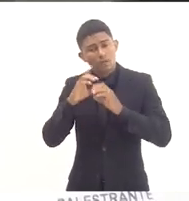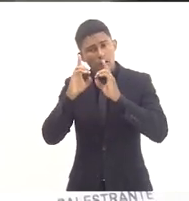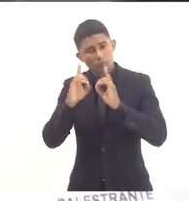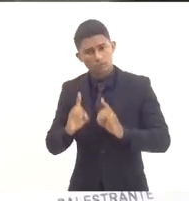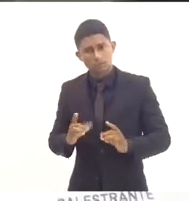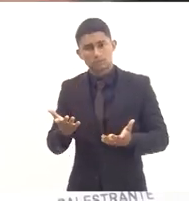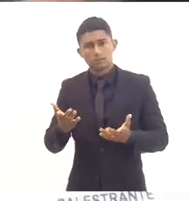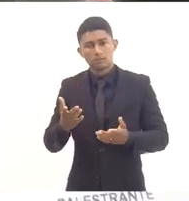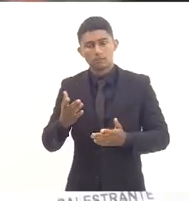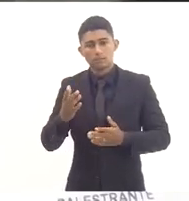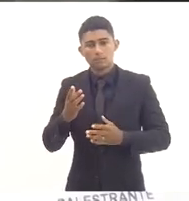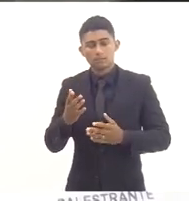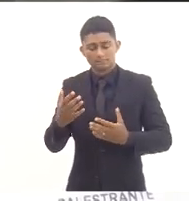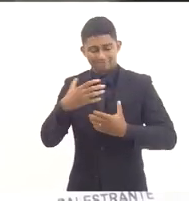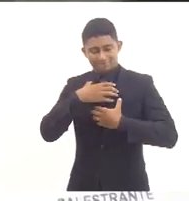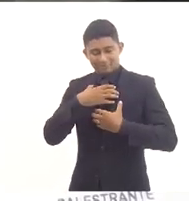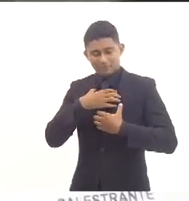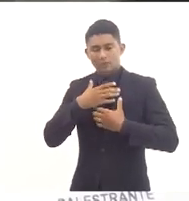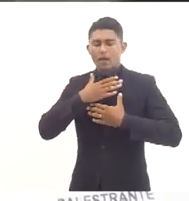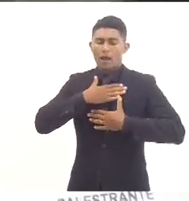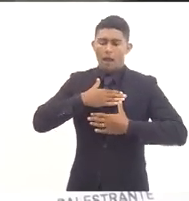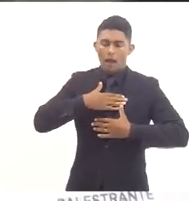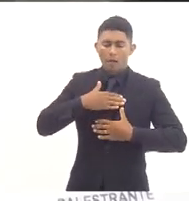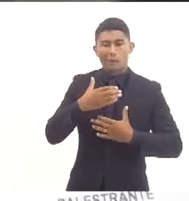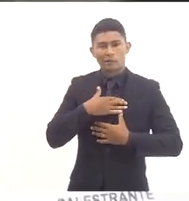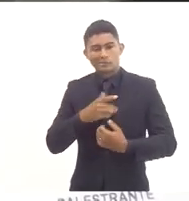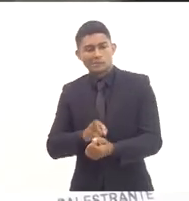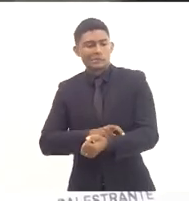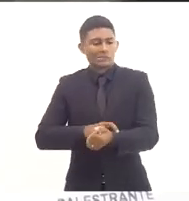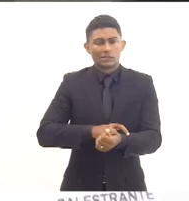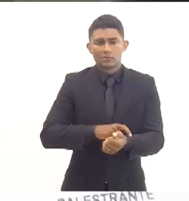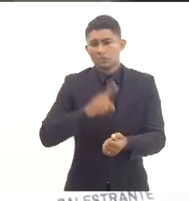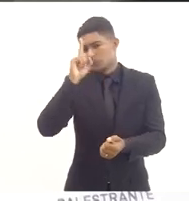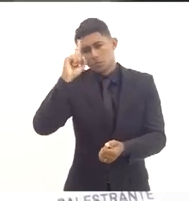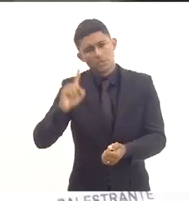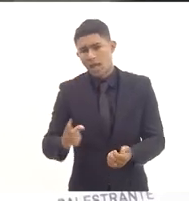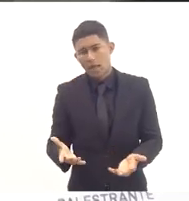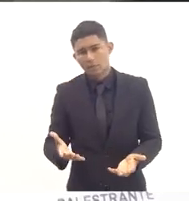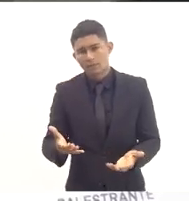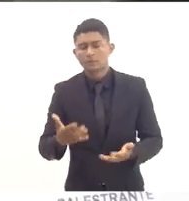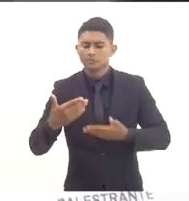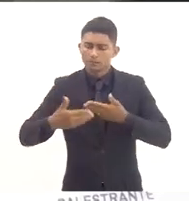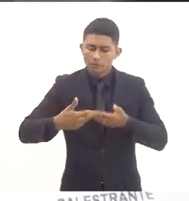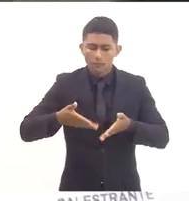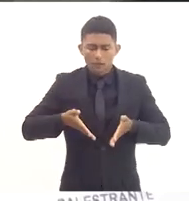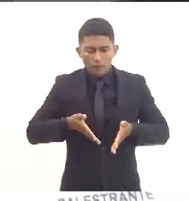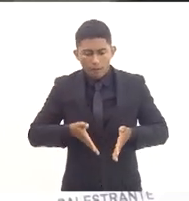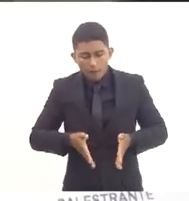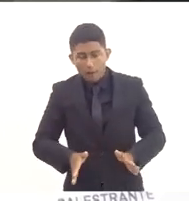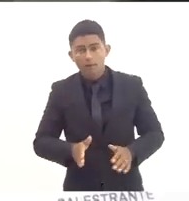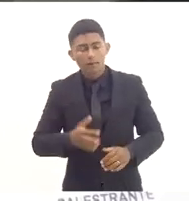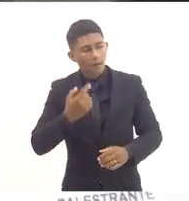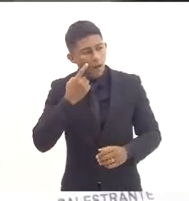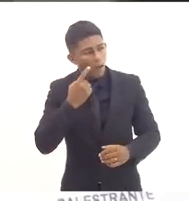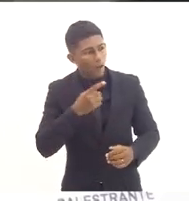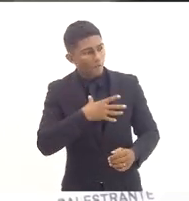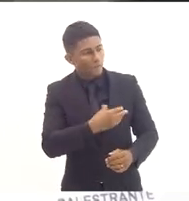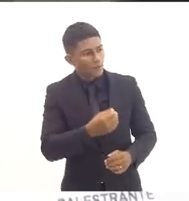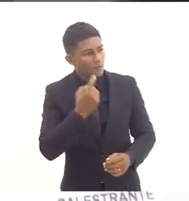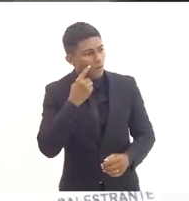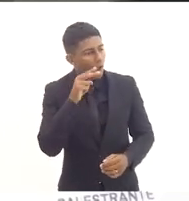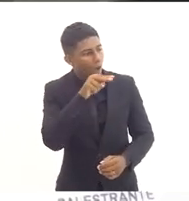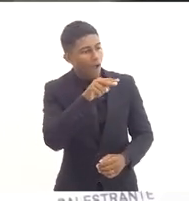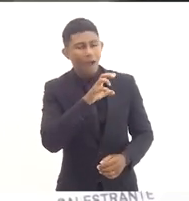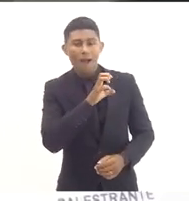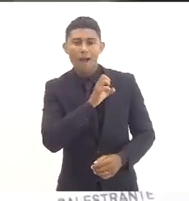gênio tranquilo você não sabe como é que seu filhinho vai nascer Mas você tá depois está amar o seu filho da maneira que ele